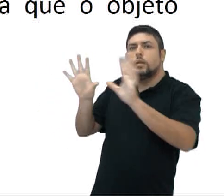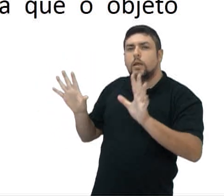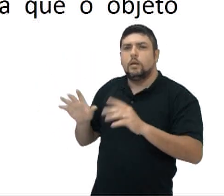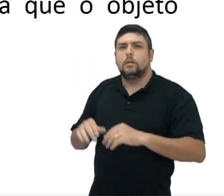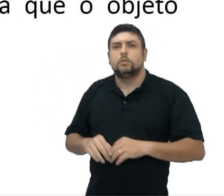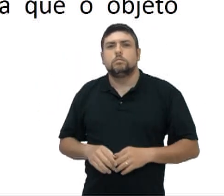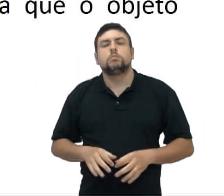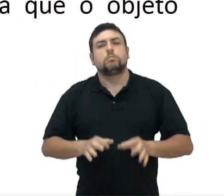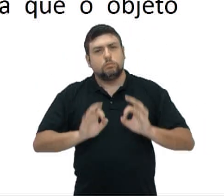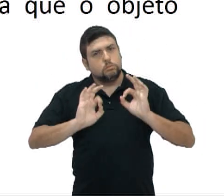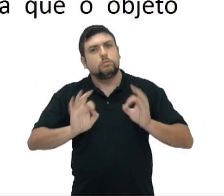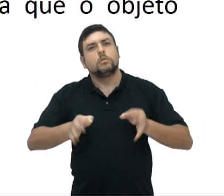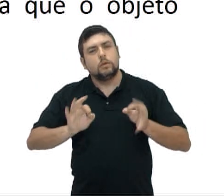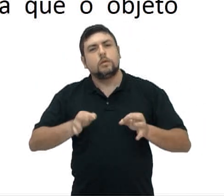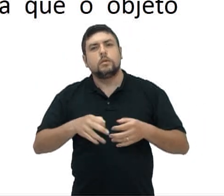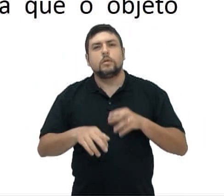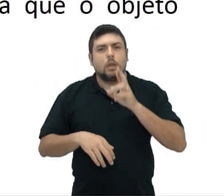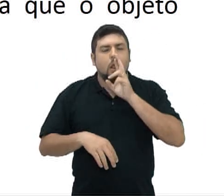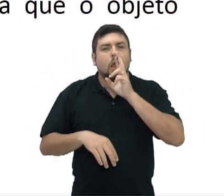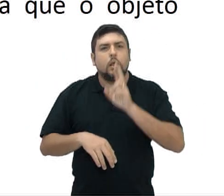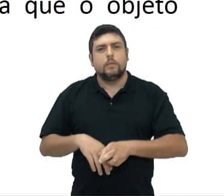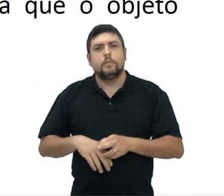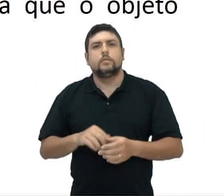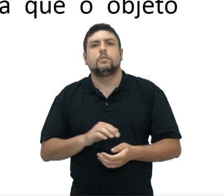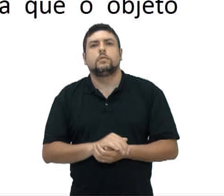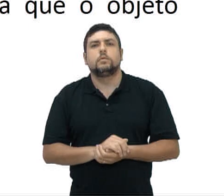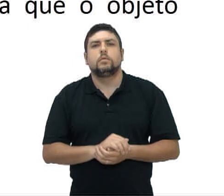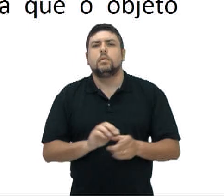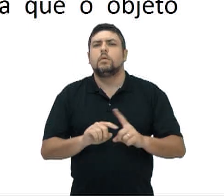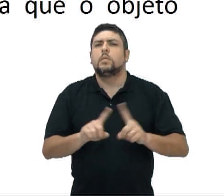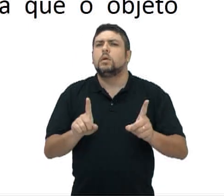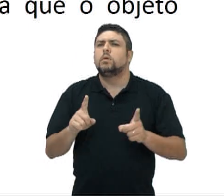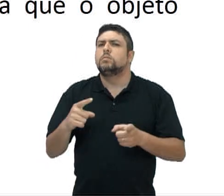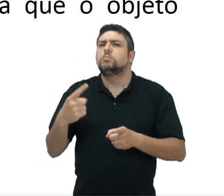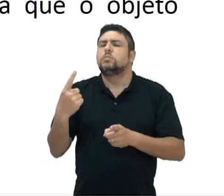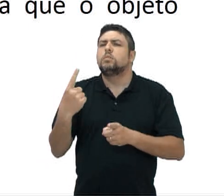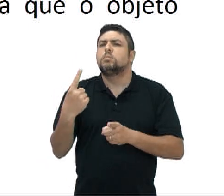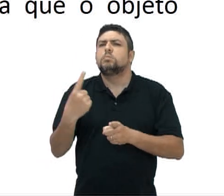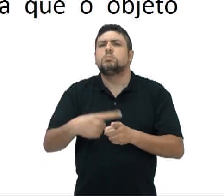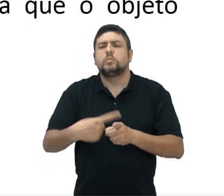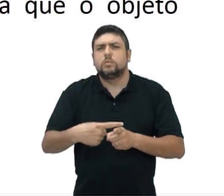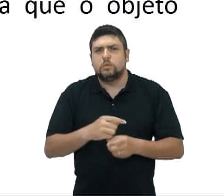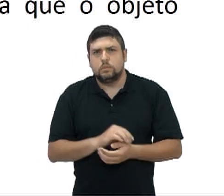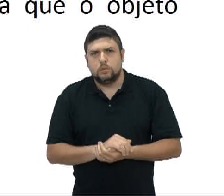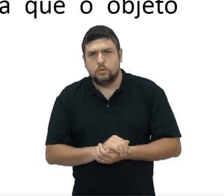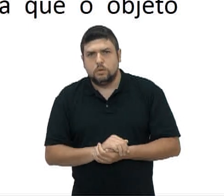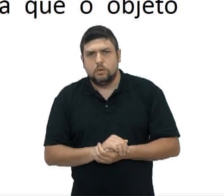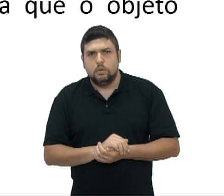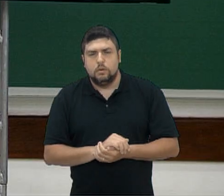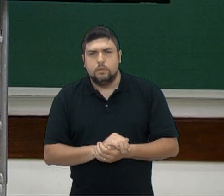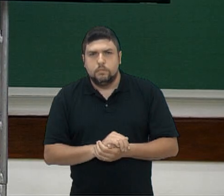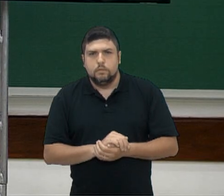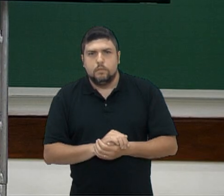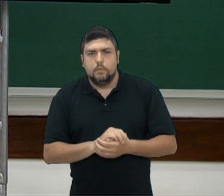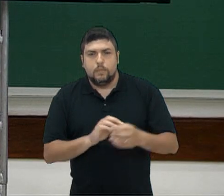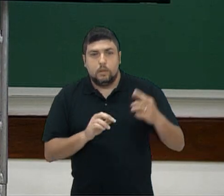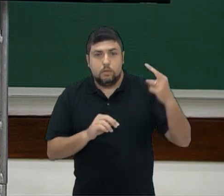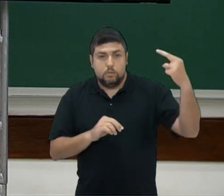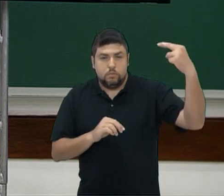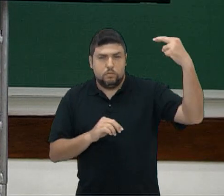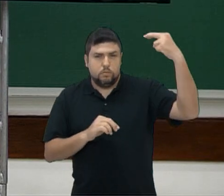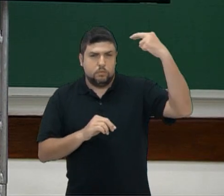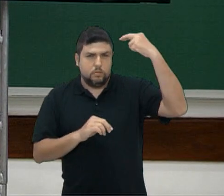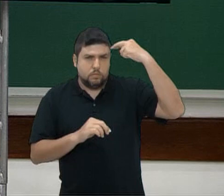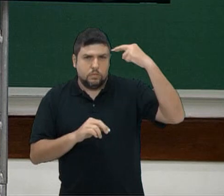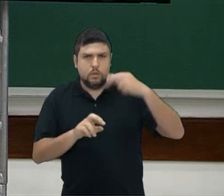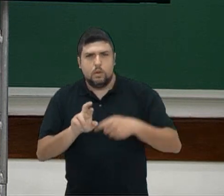é o contexto que temos ali como uma resposta correta. Mas o porquê disso? Quando você acaba trabalhando com o conceito dos raios luminosos,